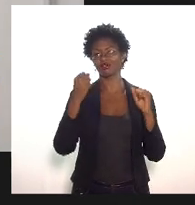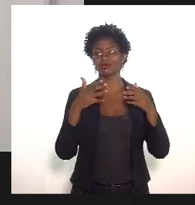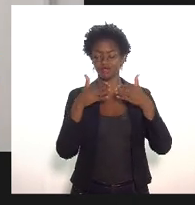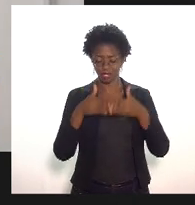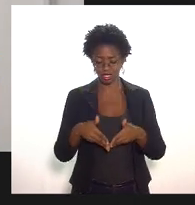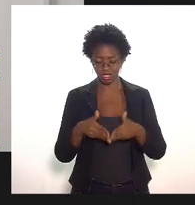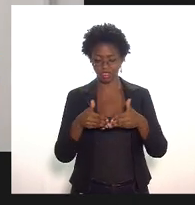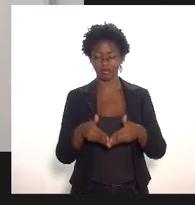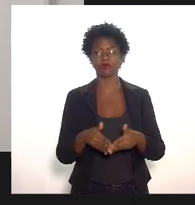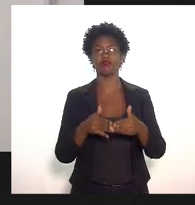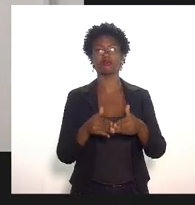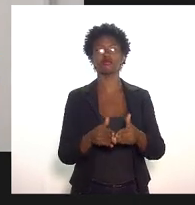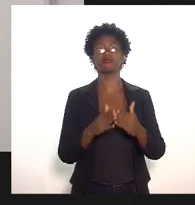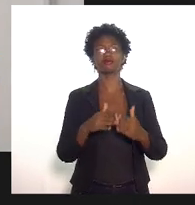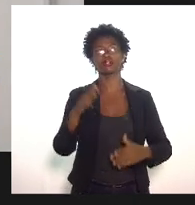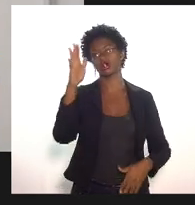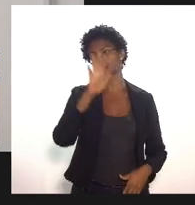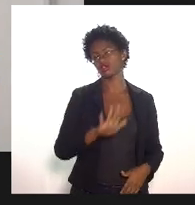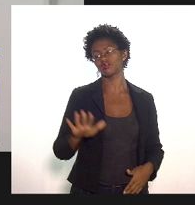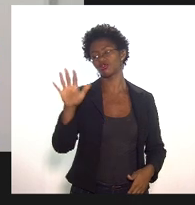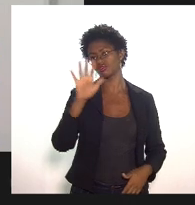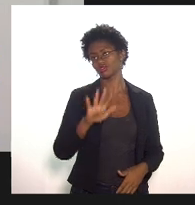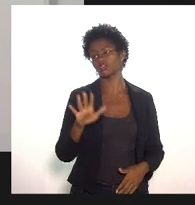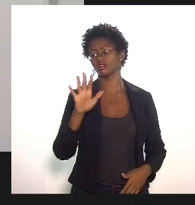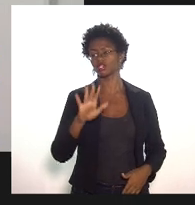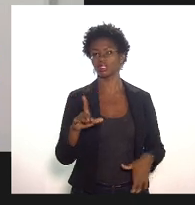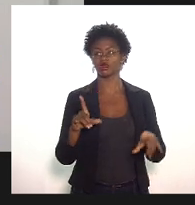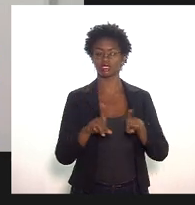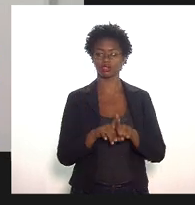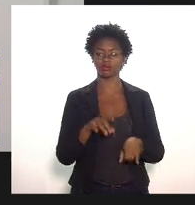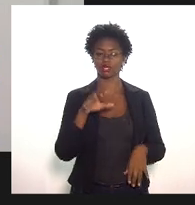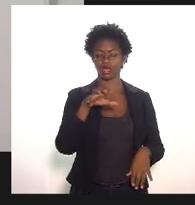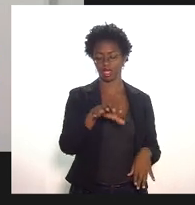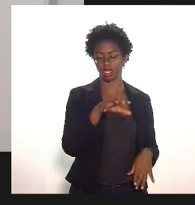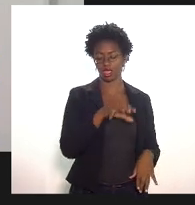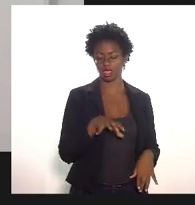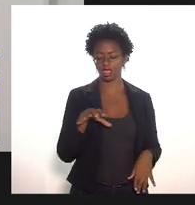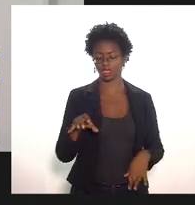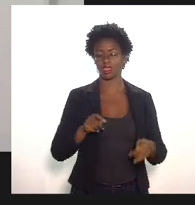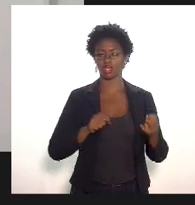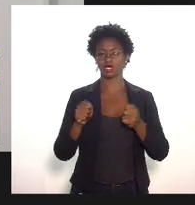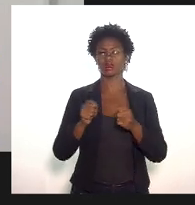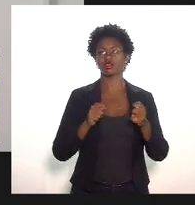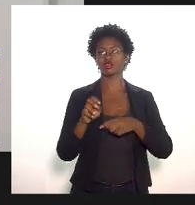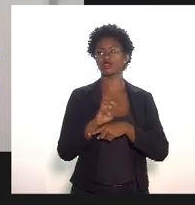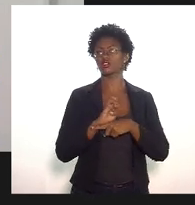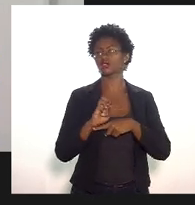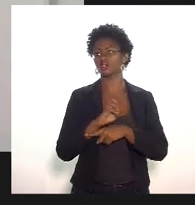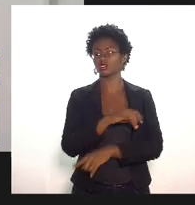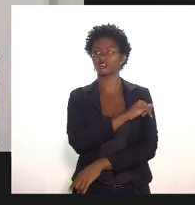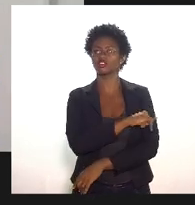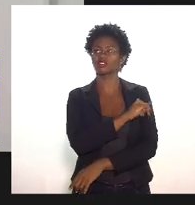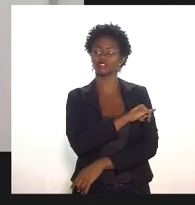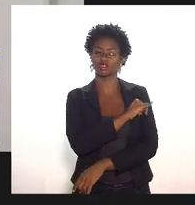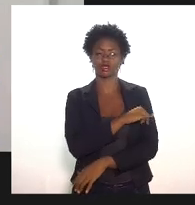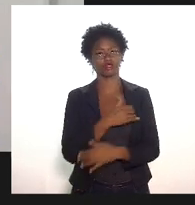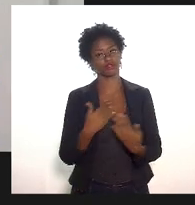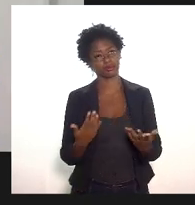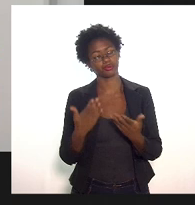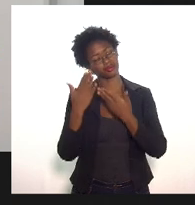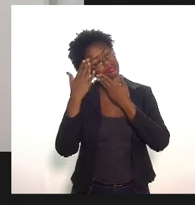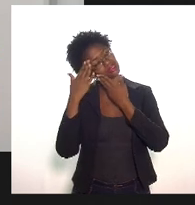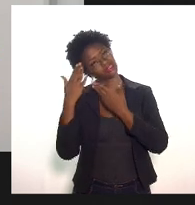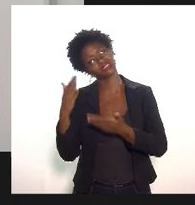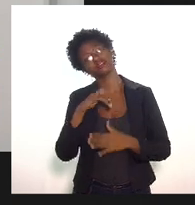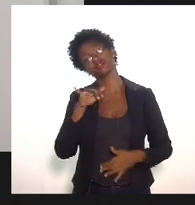um todo e, não é, para o setor aqui econômico do Estado do Rio de Janeiro. Então, muito obrigada aí,